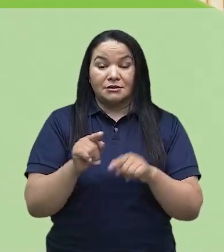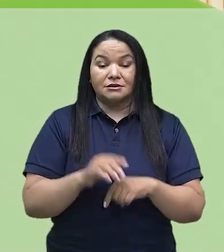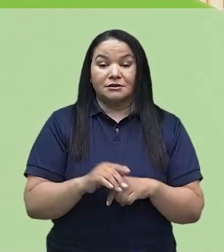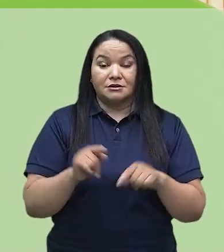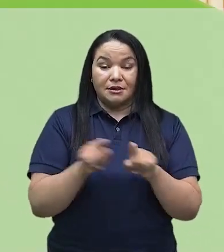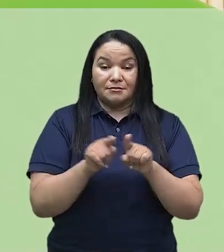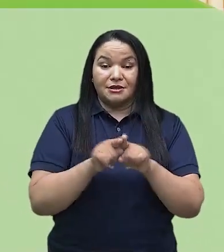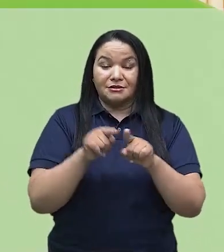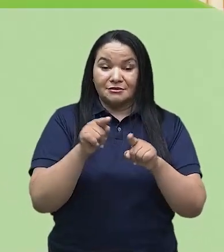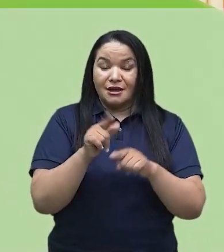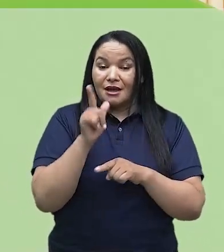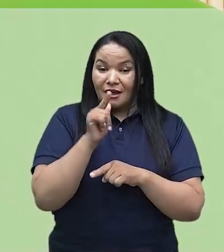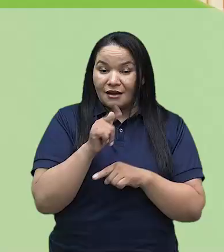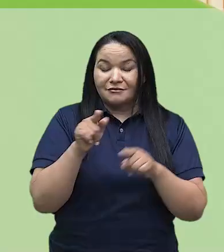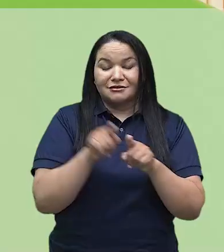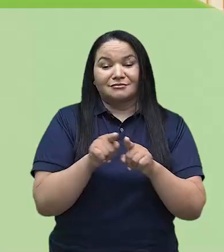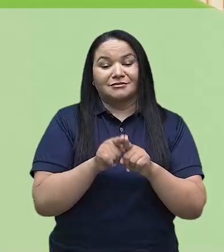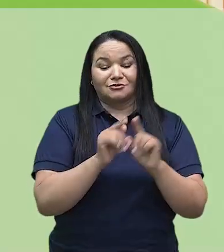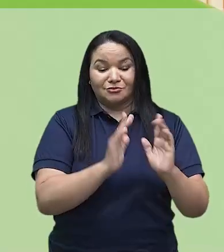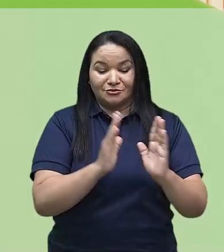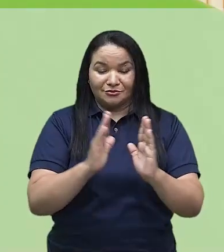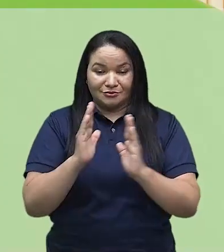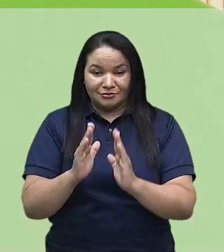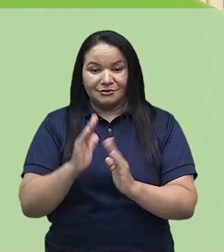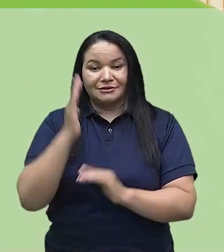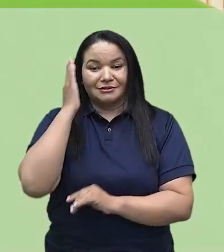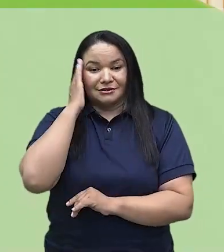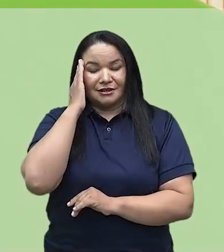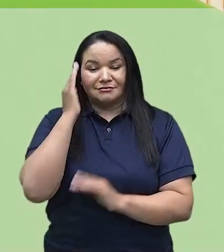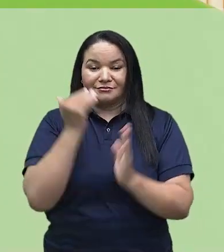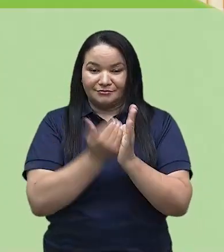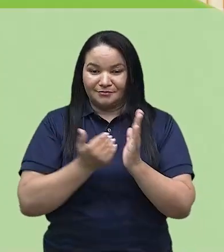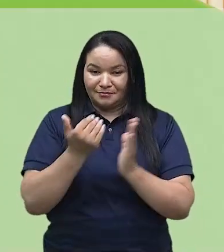né, aquele que a gente consegue encaixar muito bem, né, as